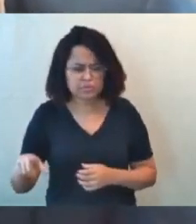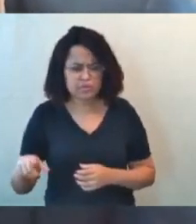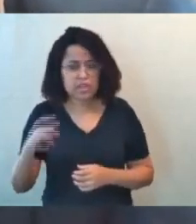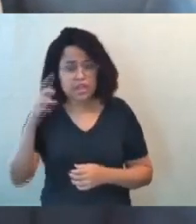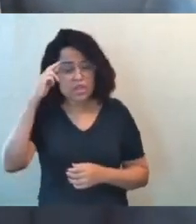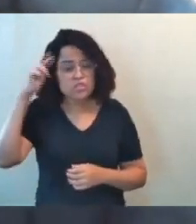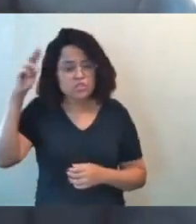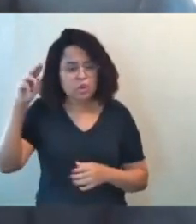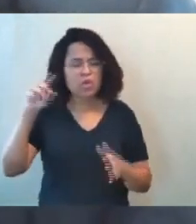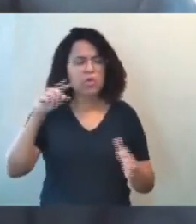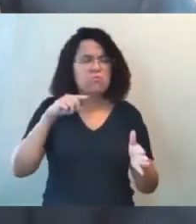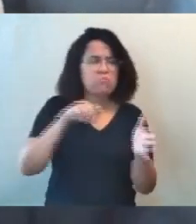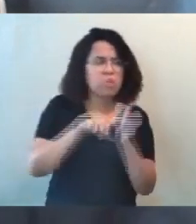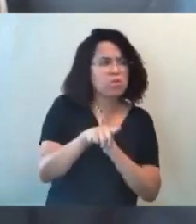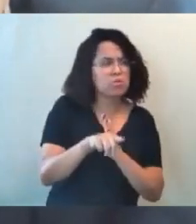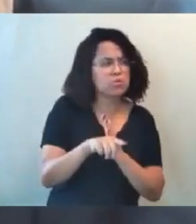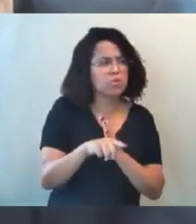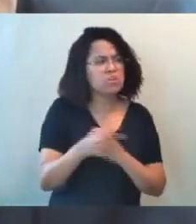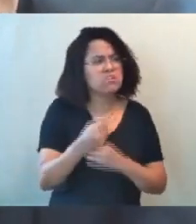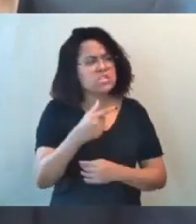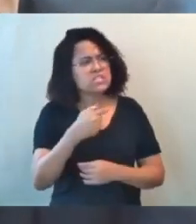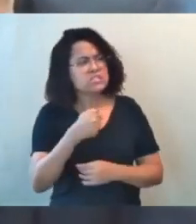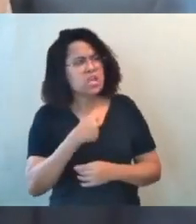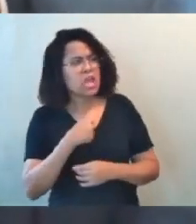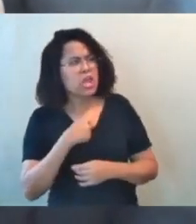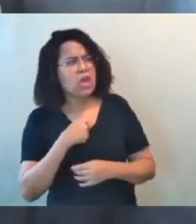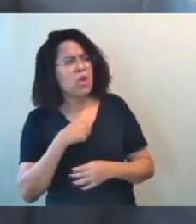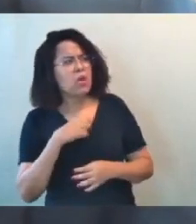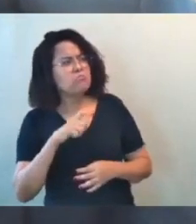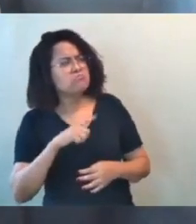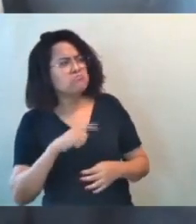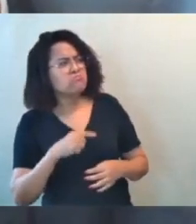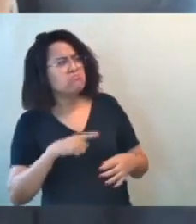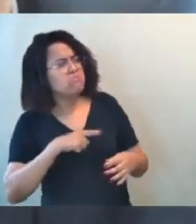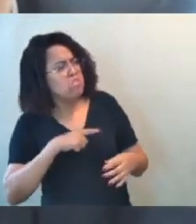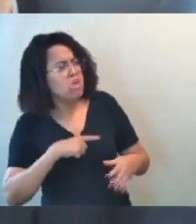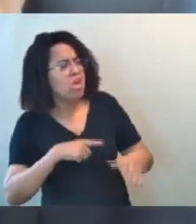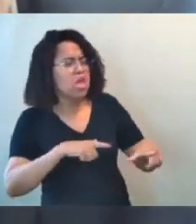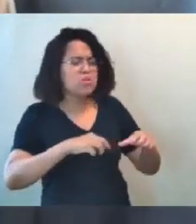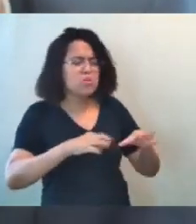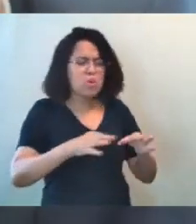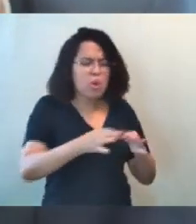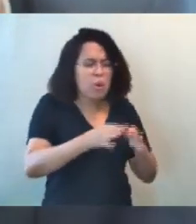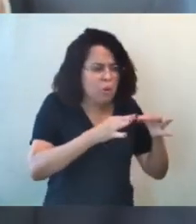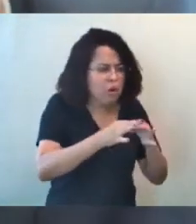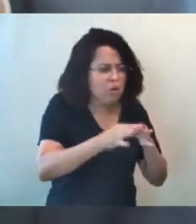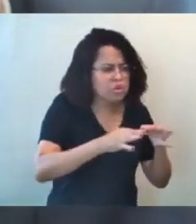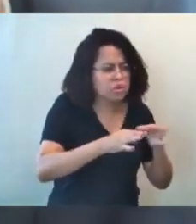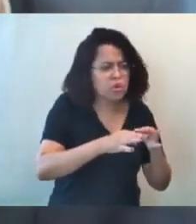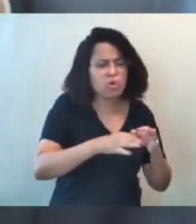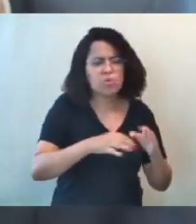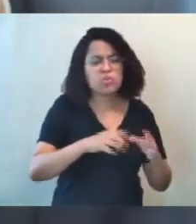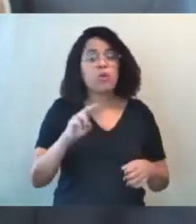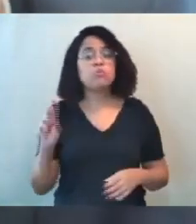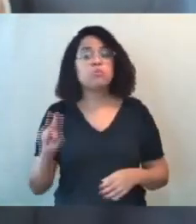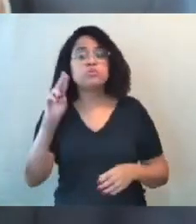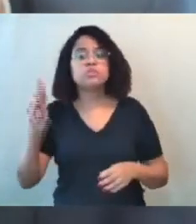O que a senhora me perguntou é se eu tenho um controle da utilização dos créditos.